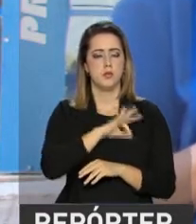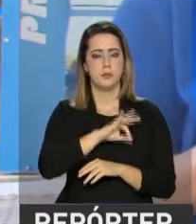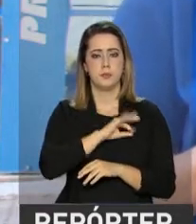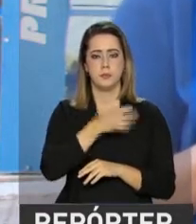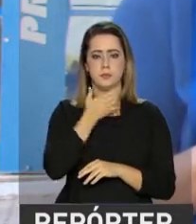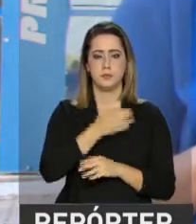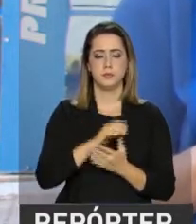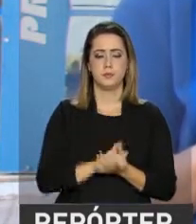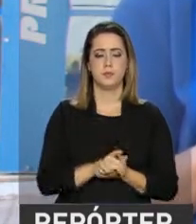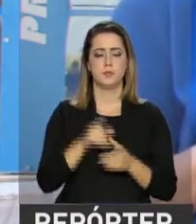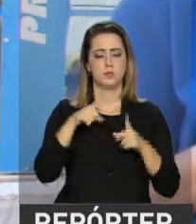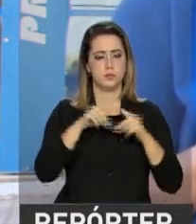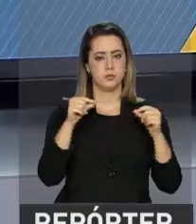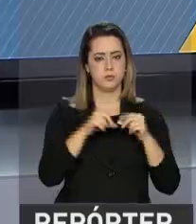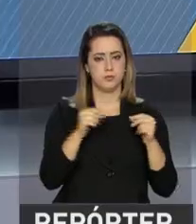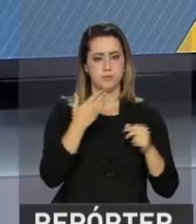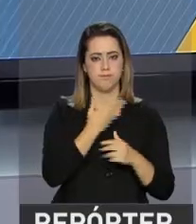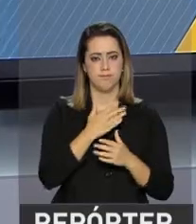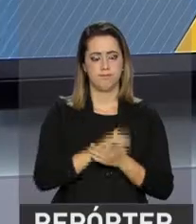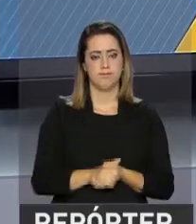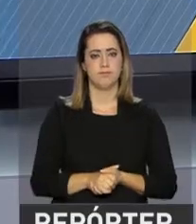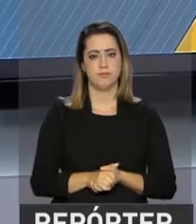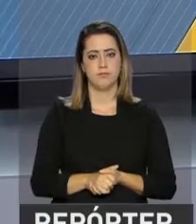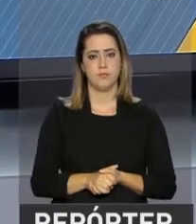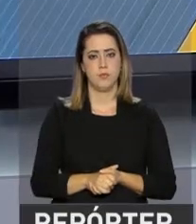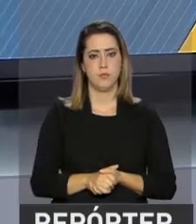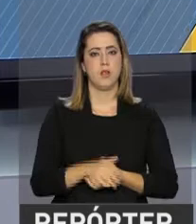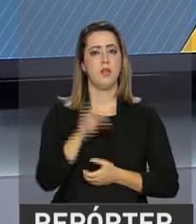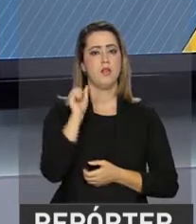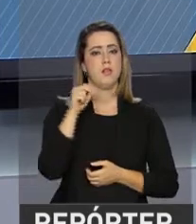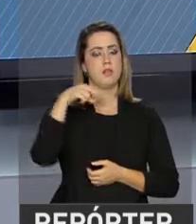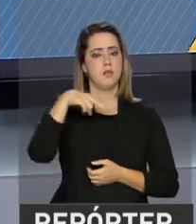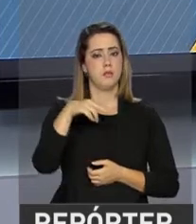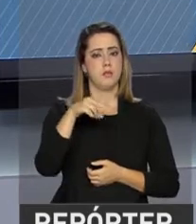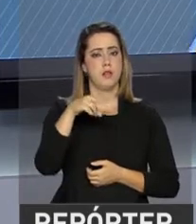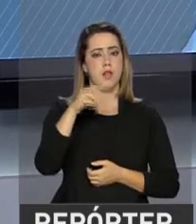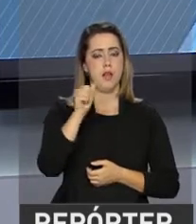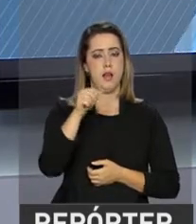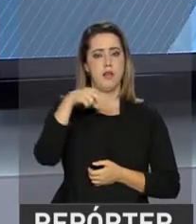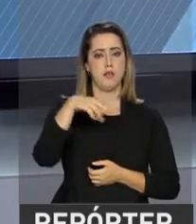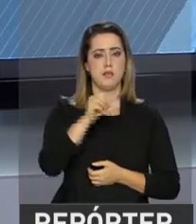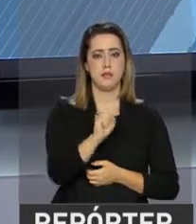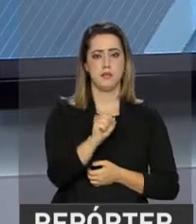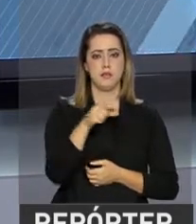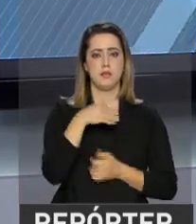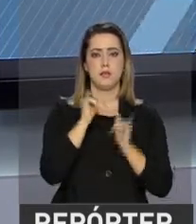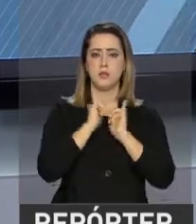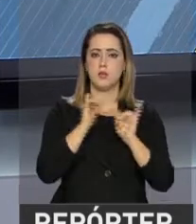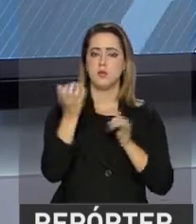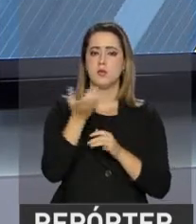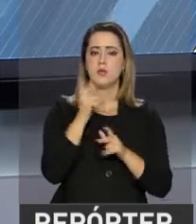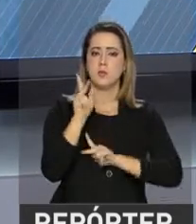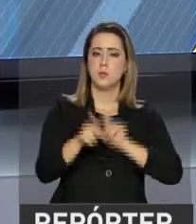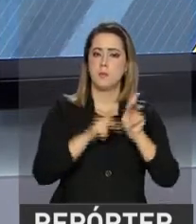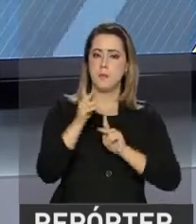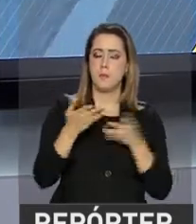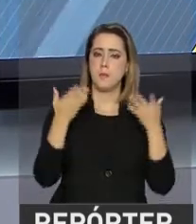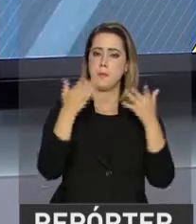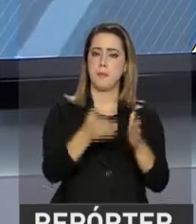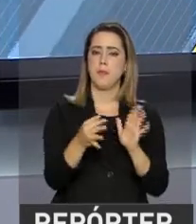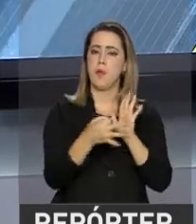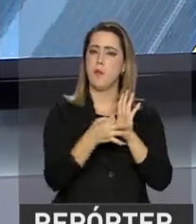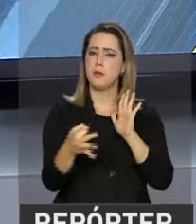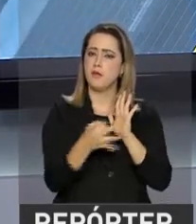De Brasília, Beatriz Albuquerque. A Agência Nacional de Saúde Suplementar, a ANS, quer que a população participe